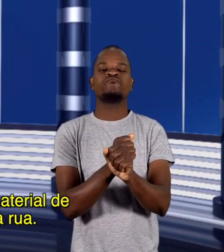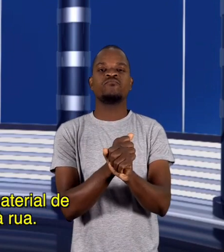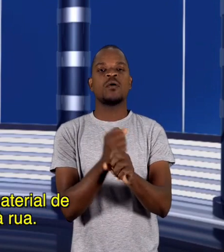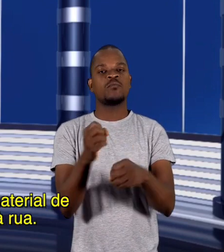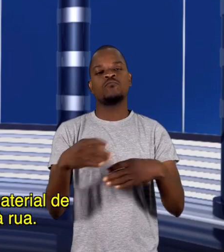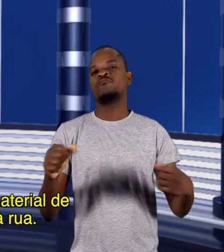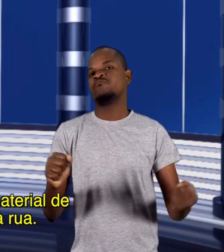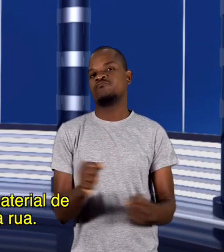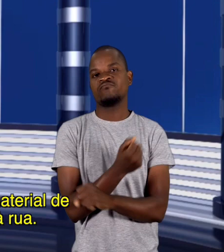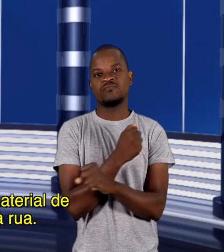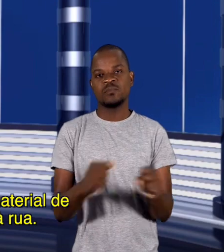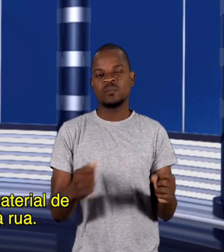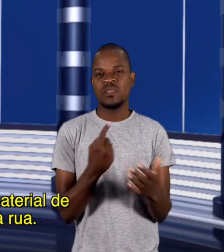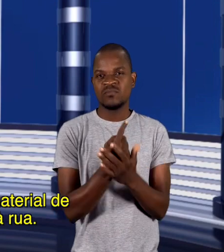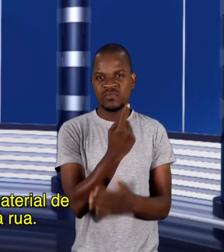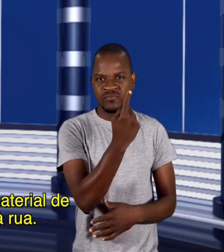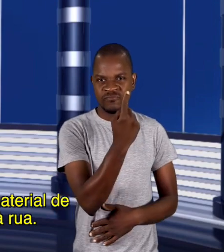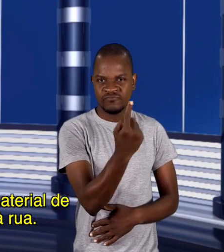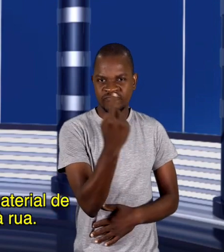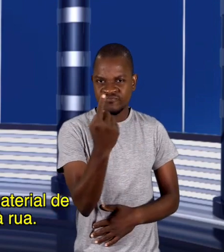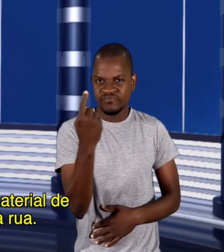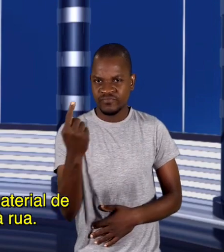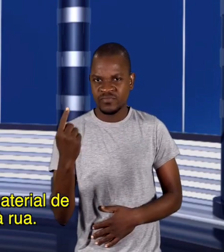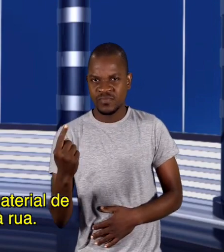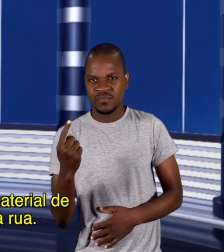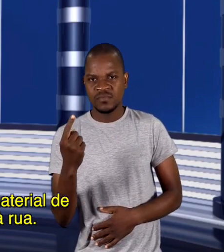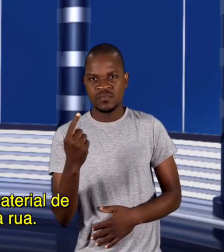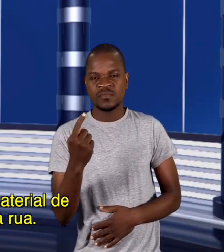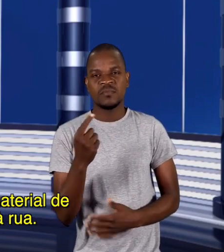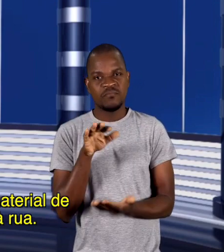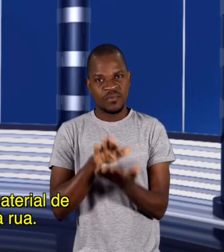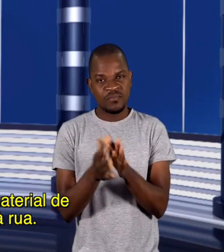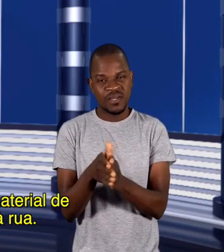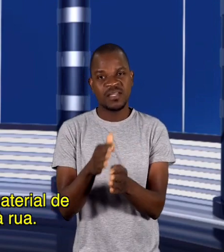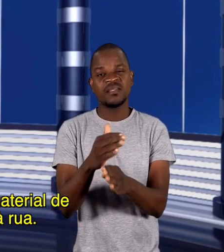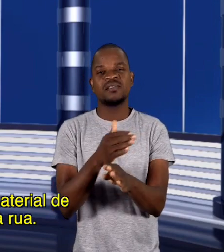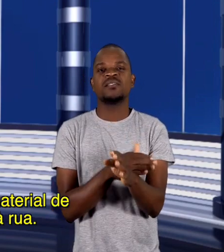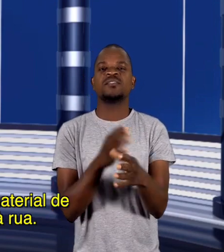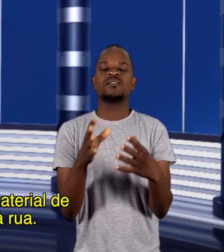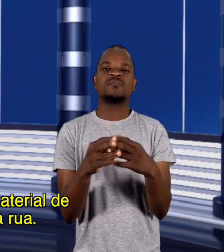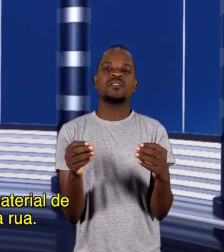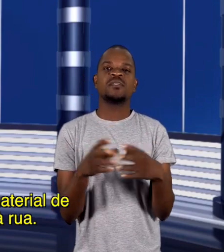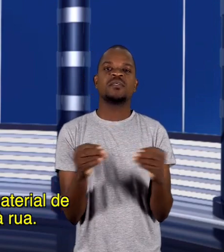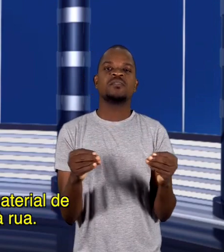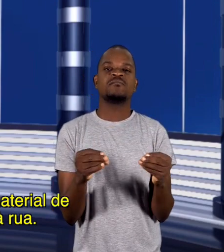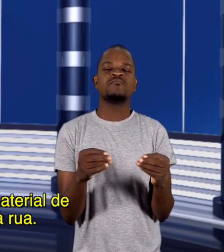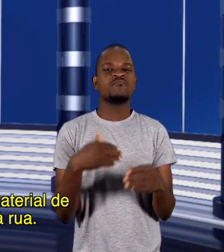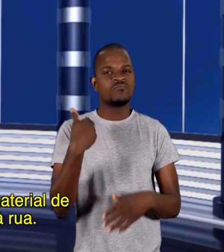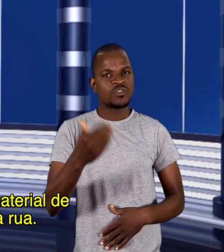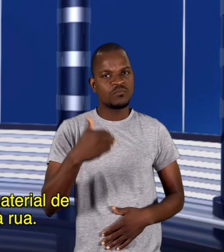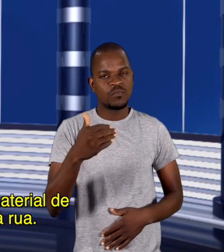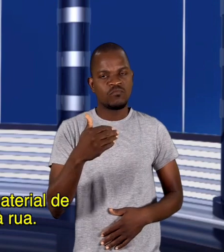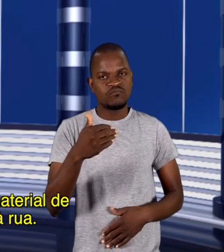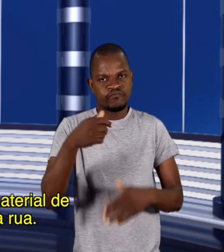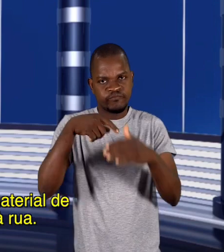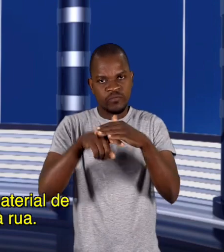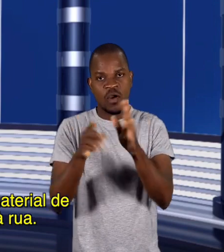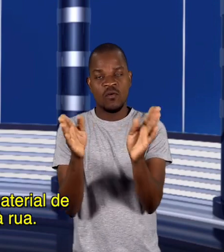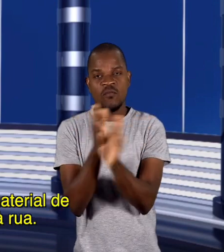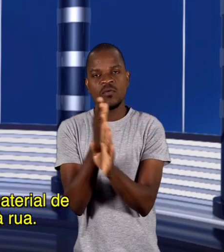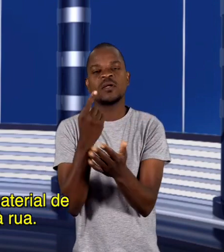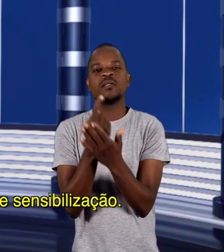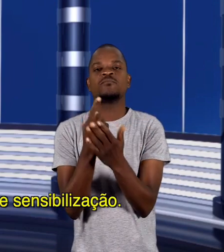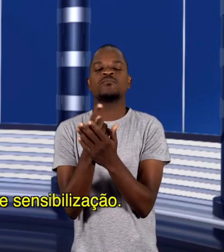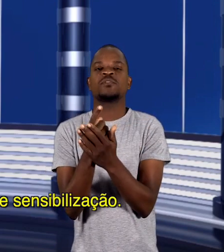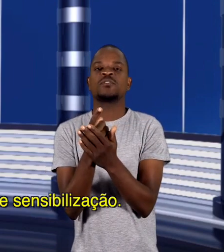então cabe a cada um de nós proporcionar não é aquilo que é o material para cada uma dessas pessoas fazer uso cada vez que for à